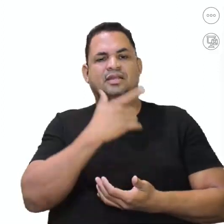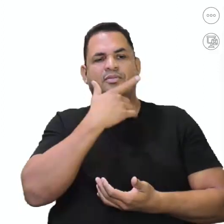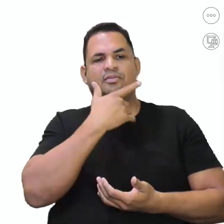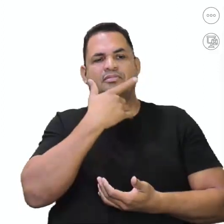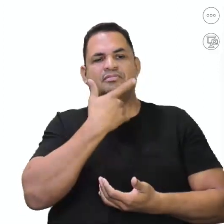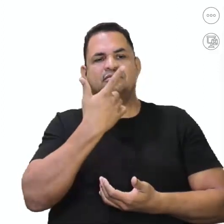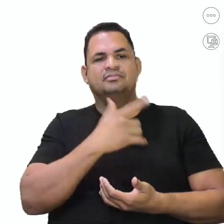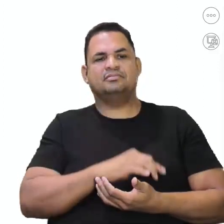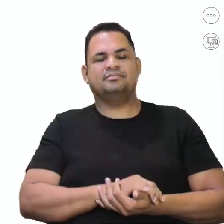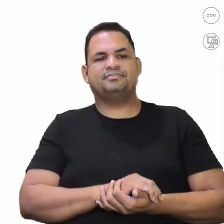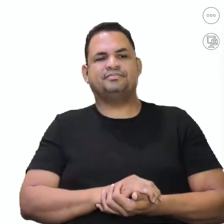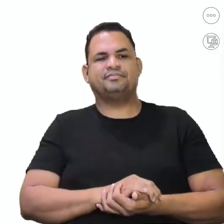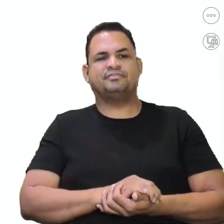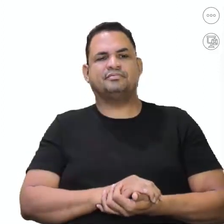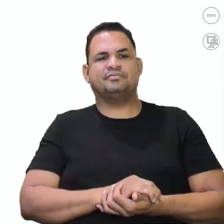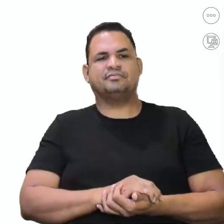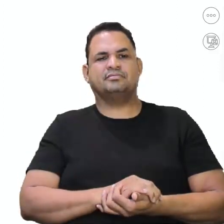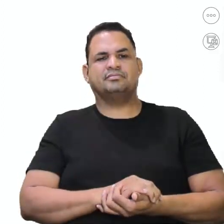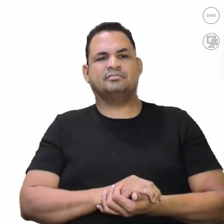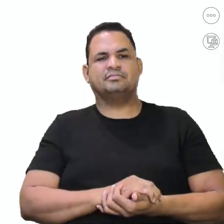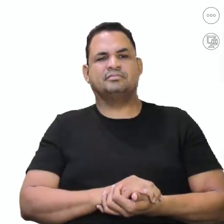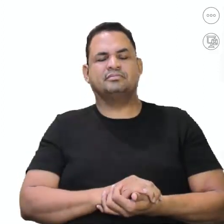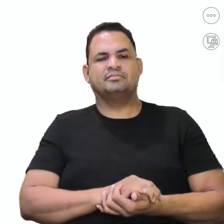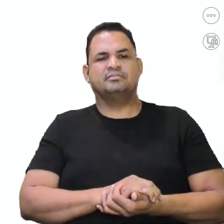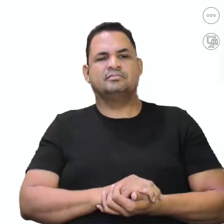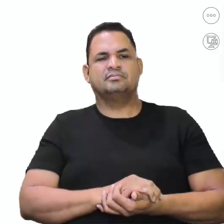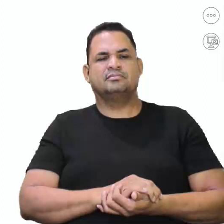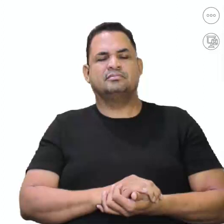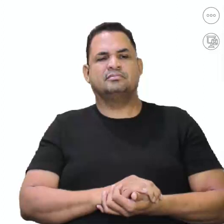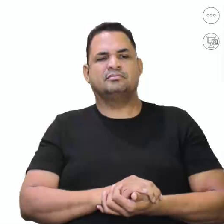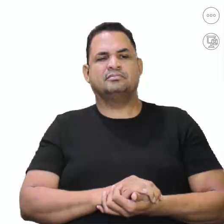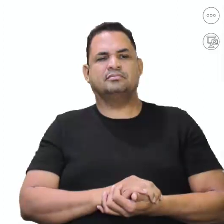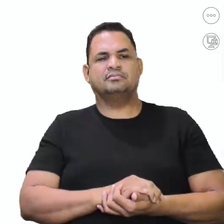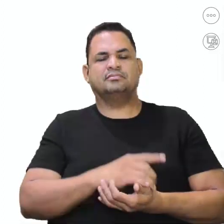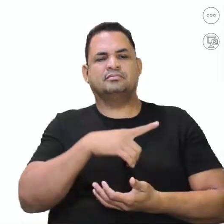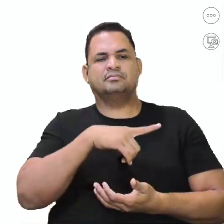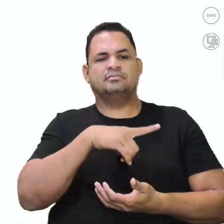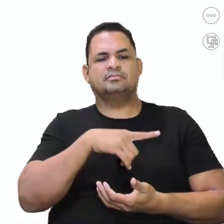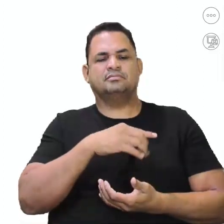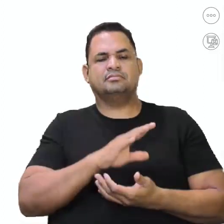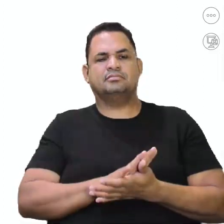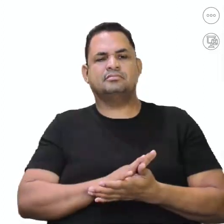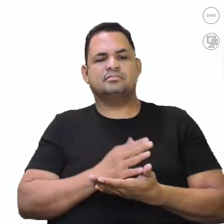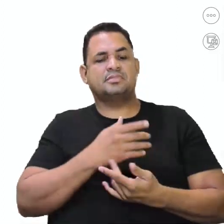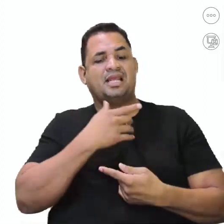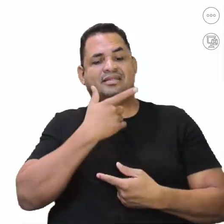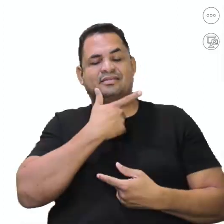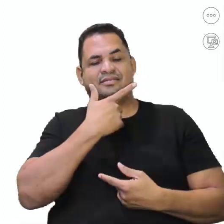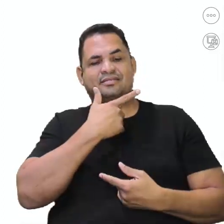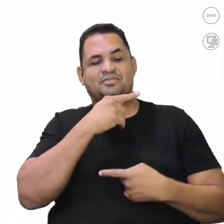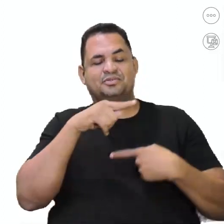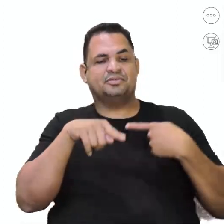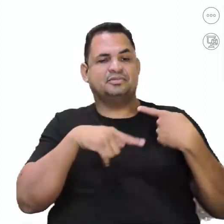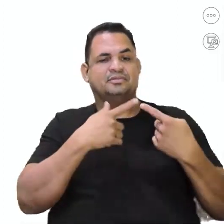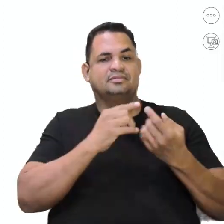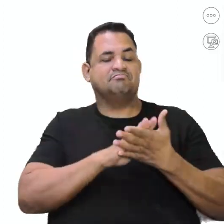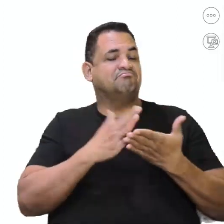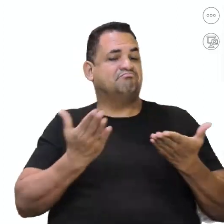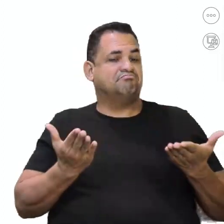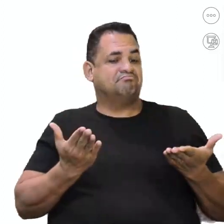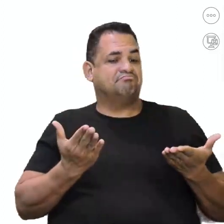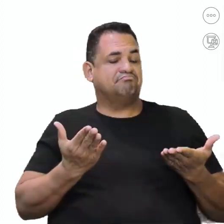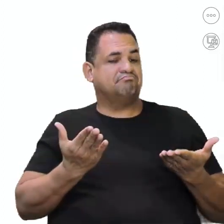com vocês. O comic strip, illustrated story, ela tem a intenção de ser engraçada na grande maioria